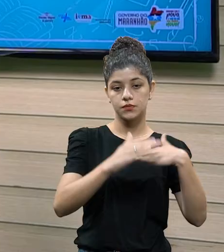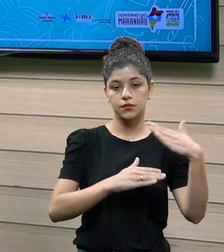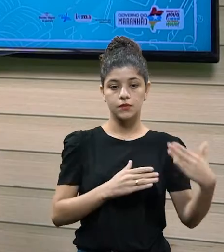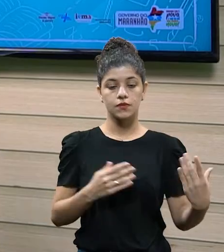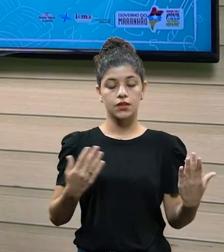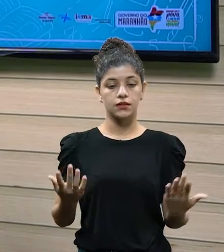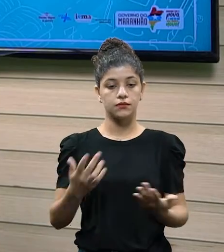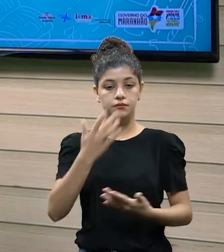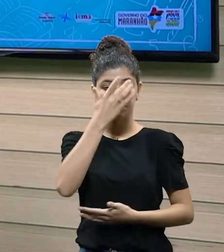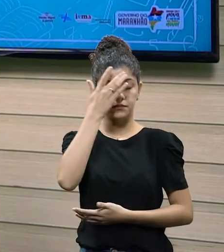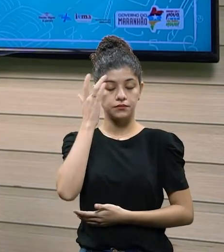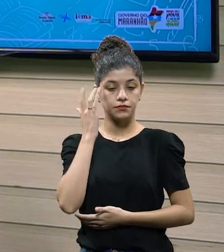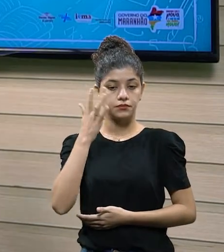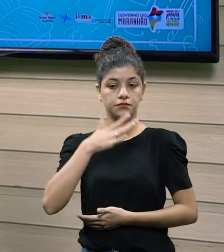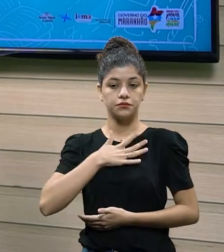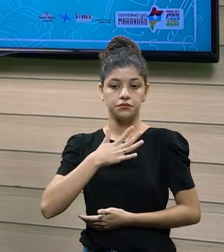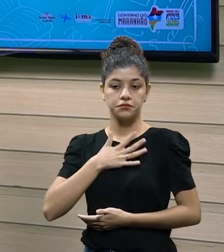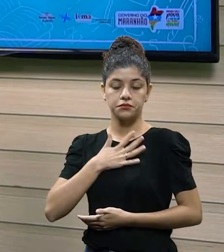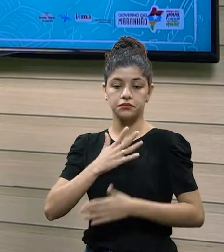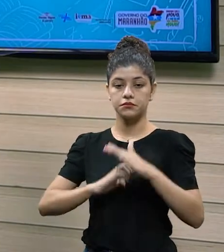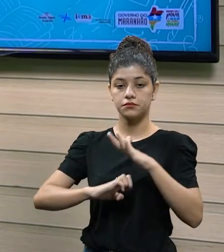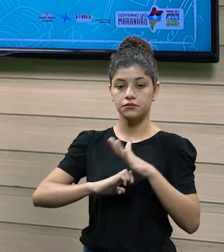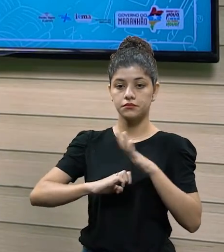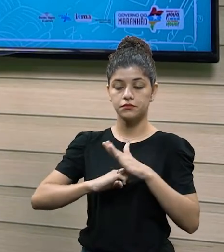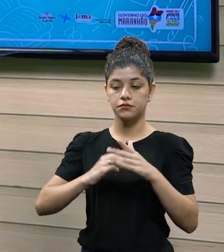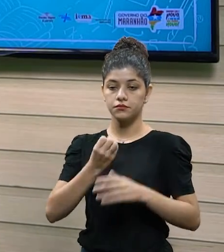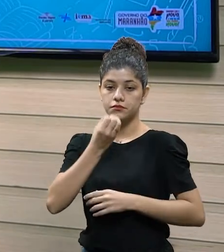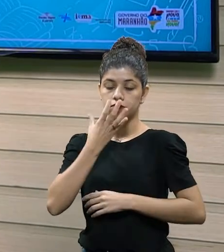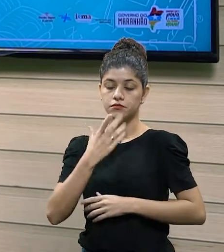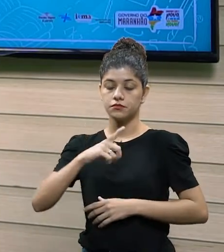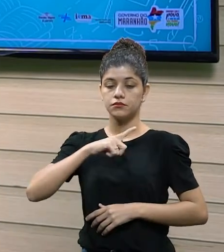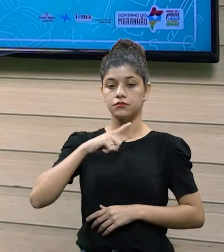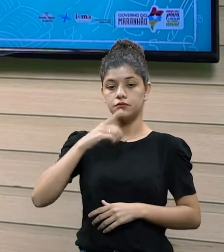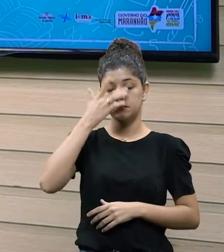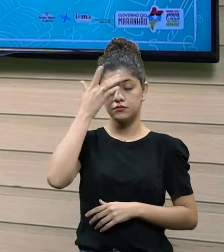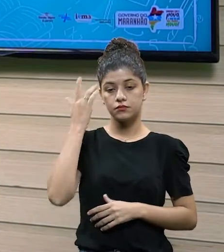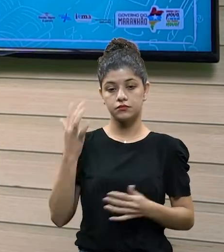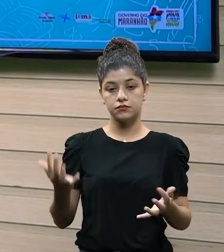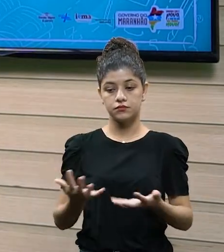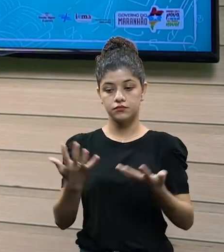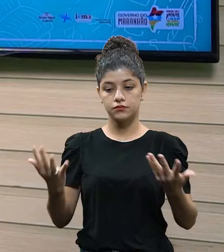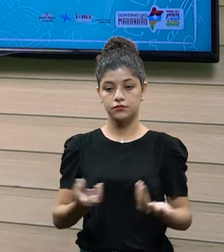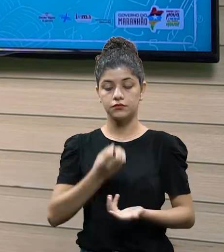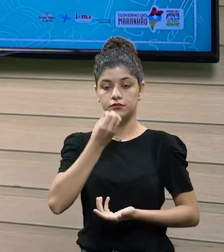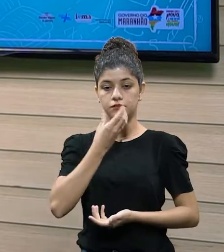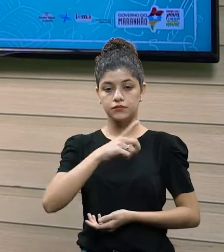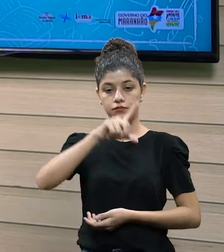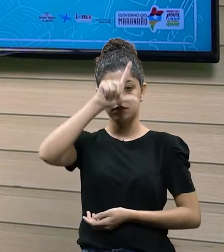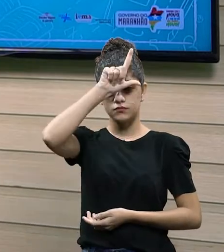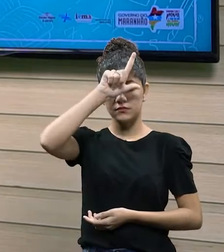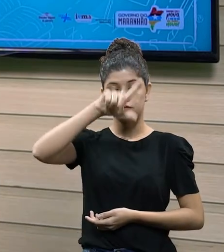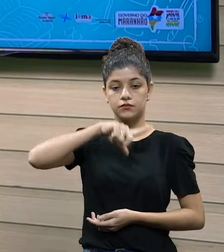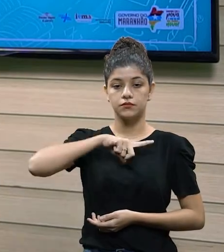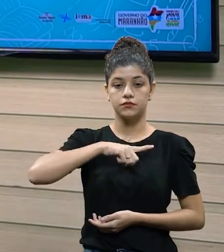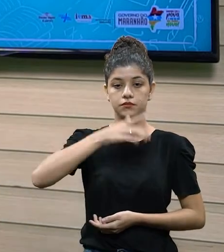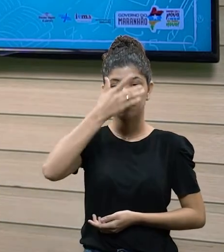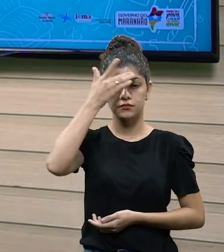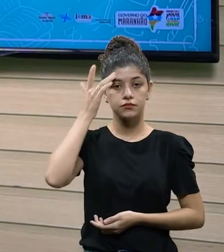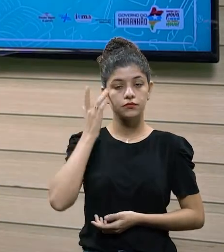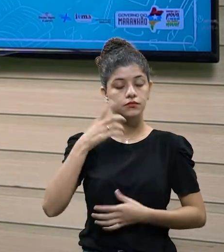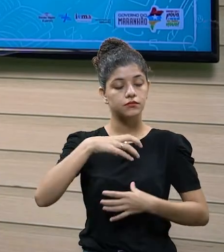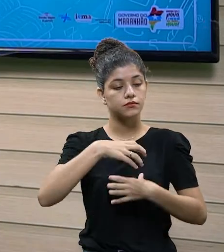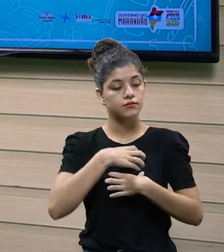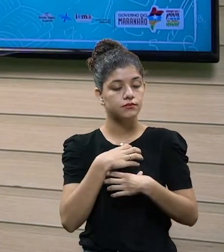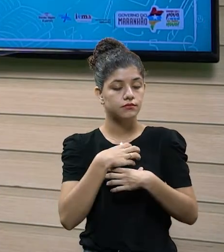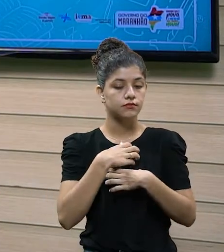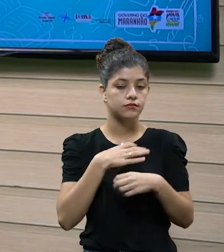minha empresa ela vai se tornar diferenciada no mercado, porque eu tenho pessoas motivadas, eu tenho bons líderes, eu tenho pessoas a qual eu demonstro